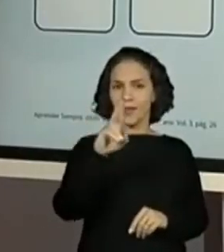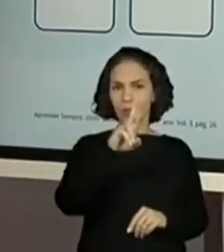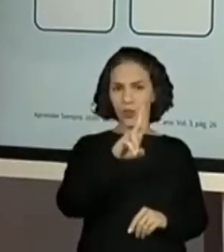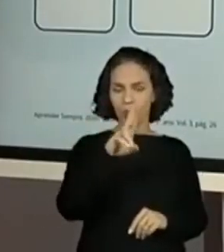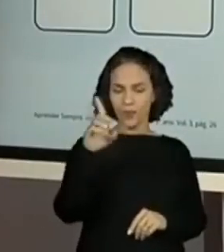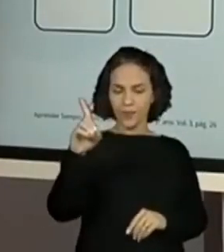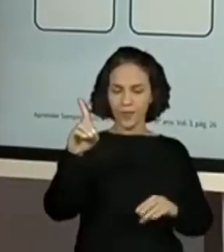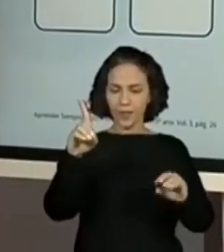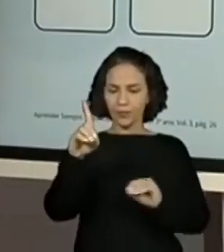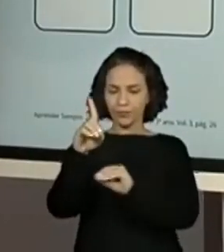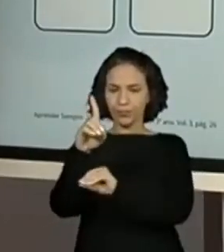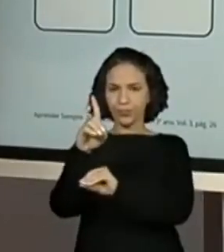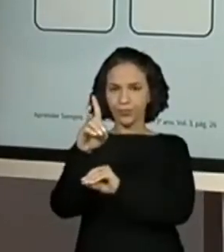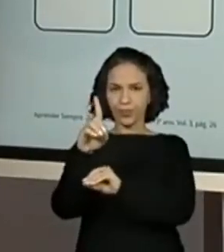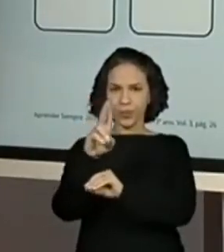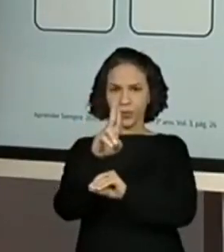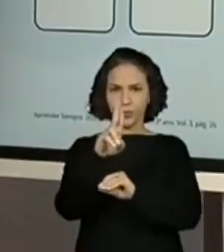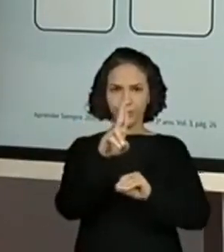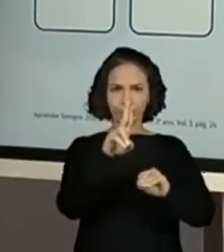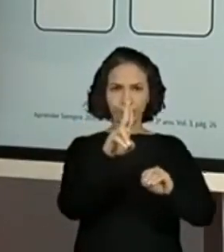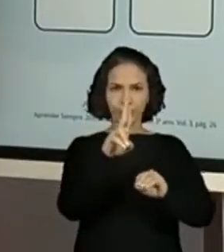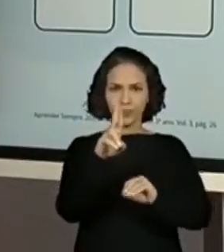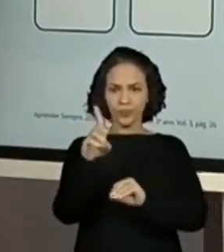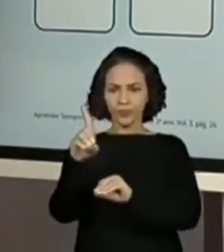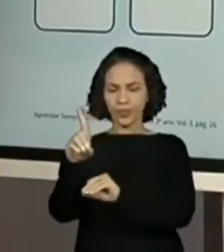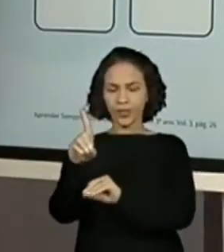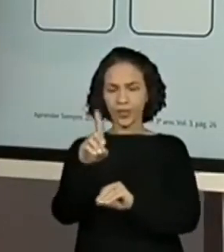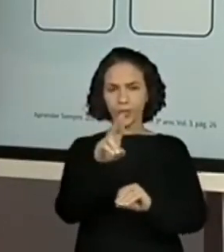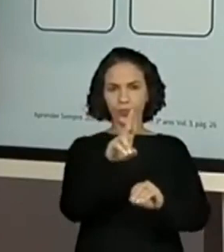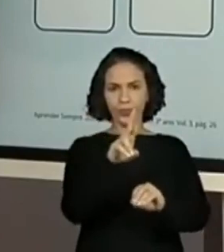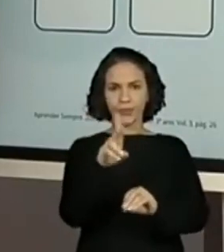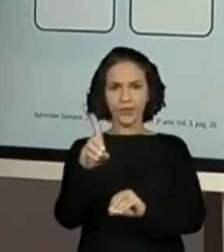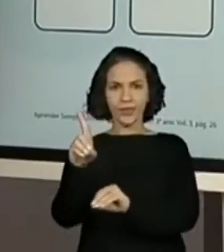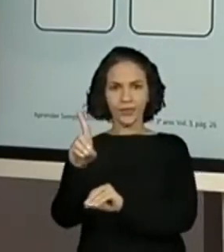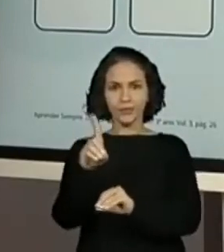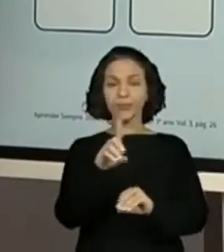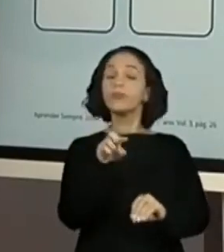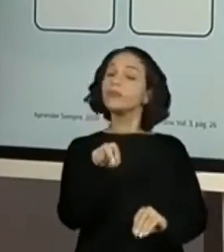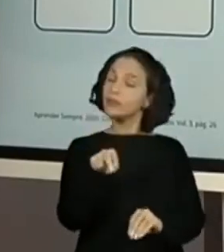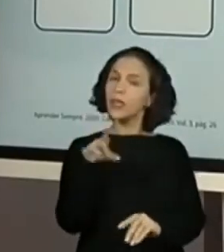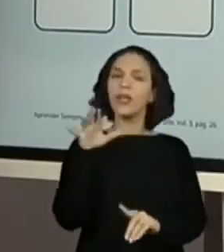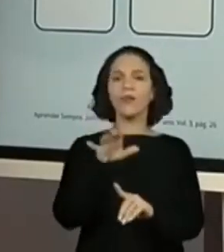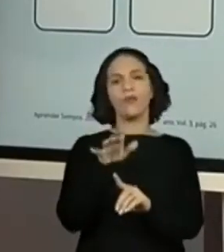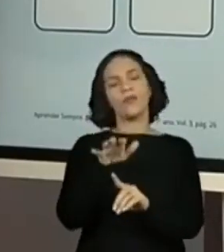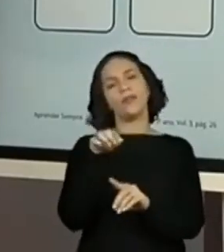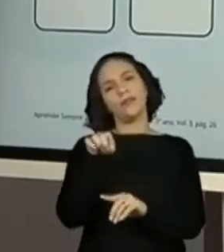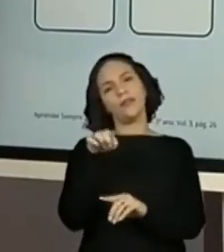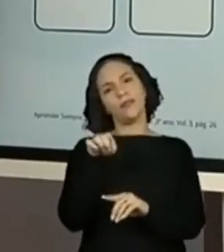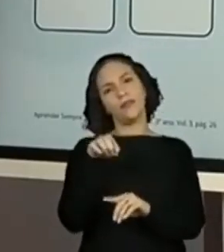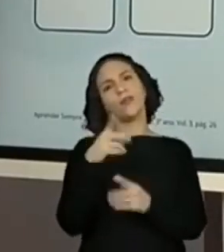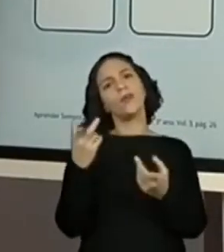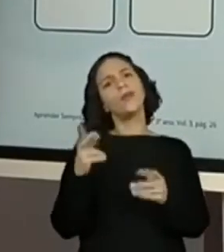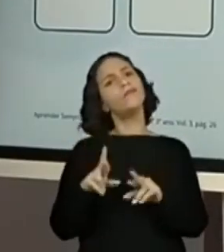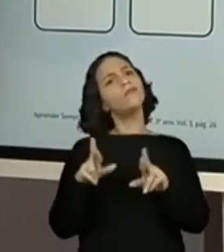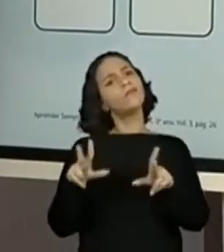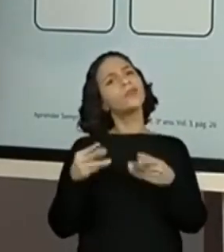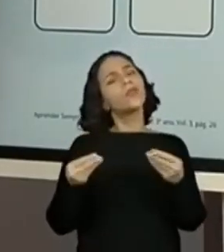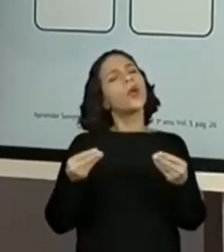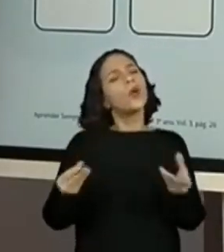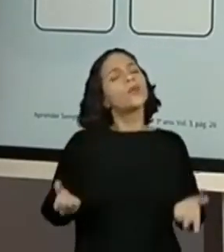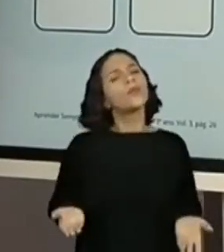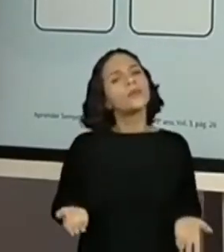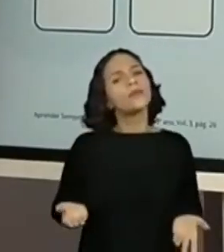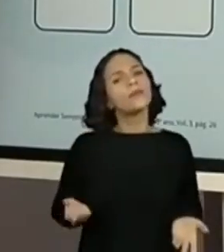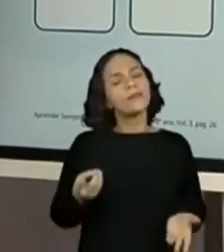no 55, se é o mesmo algarismo, qual que é a diferença entre eles para formar o